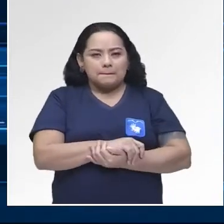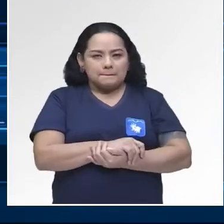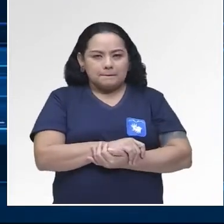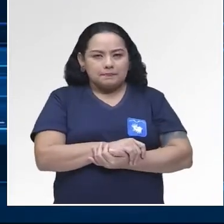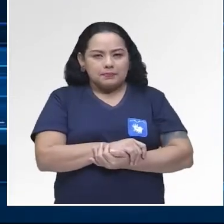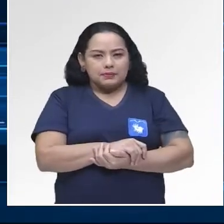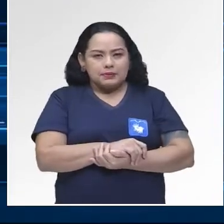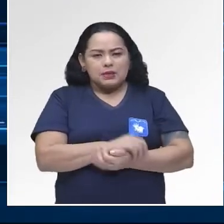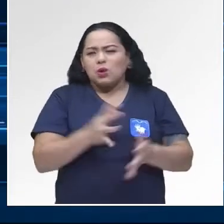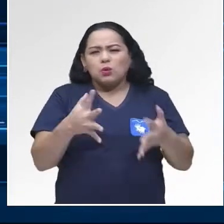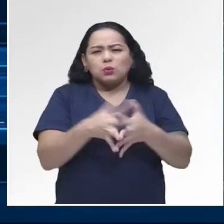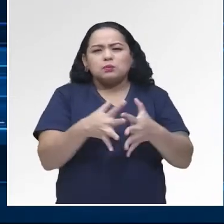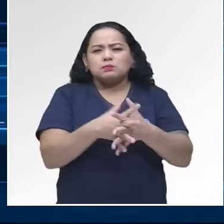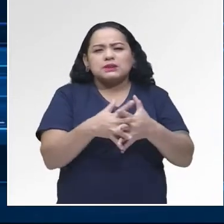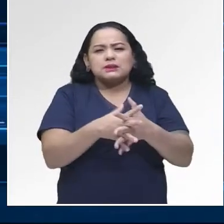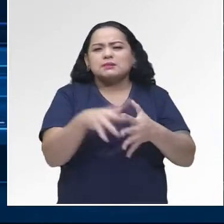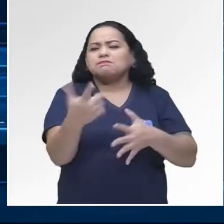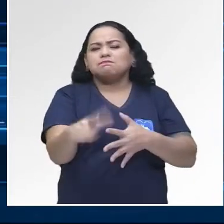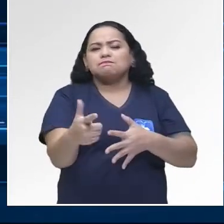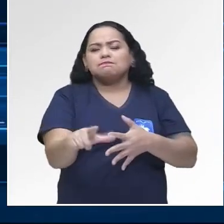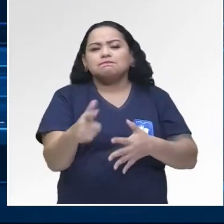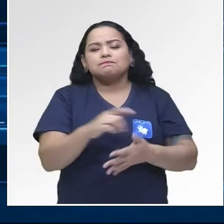Sem complicação nenhuma.